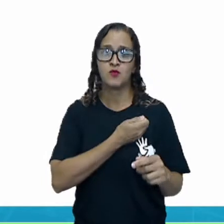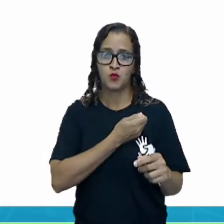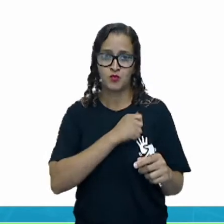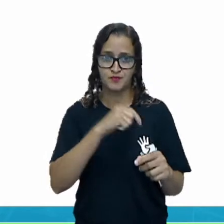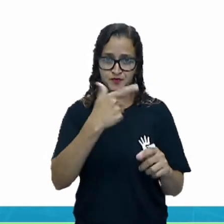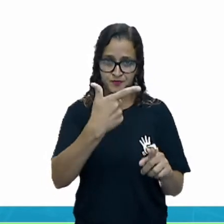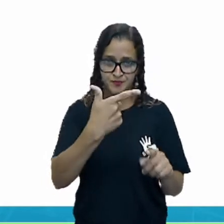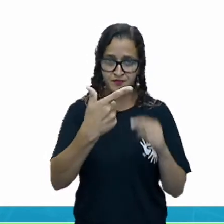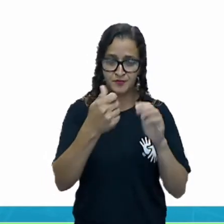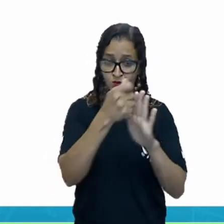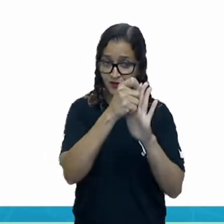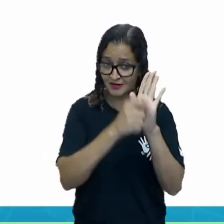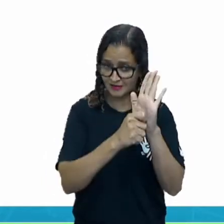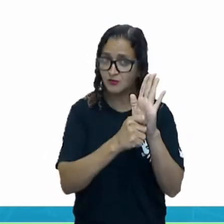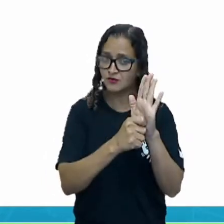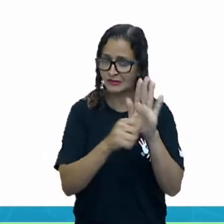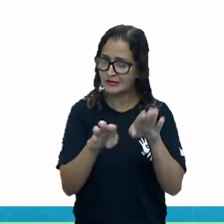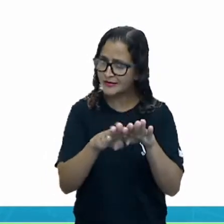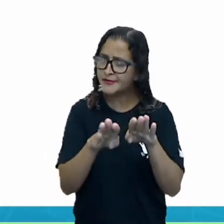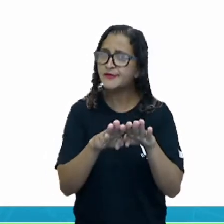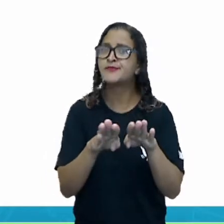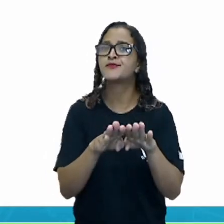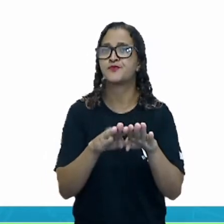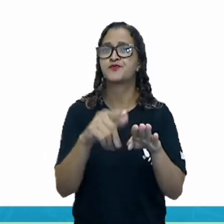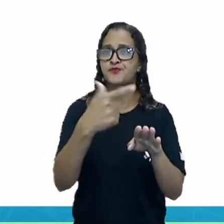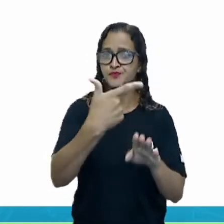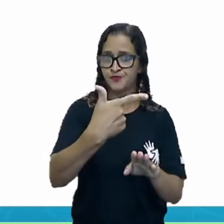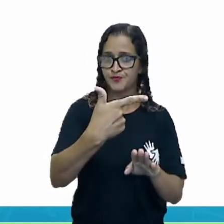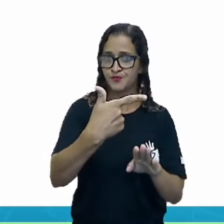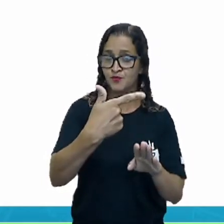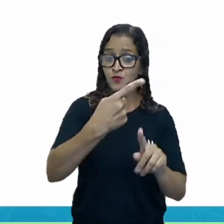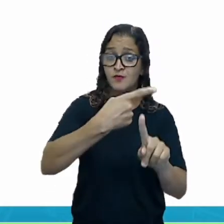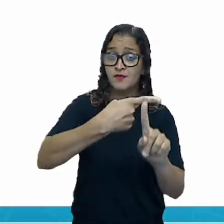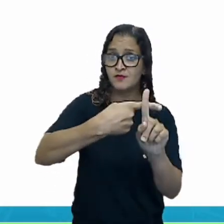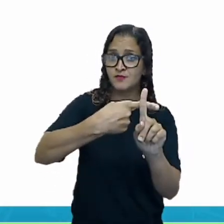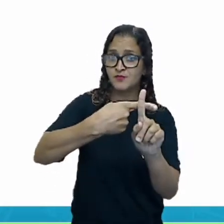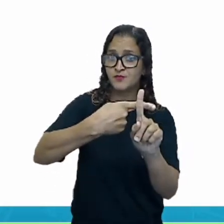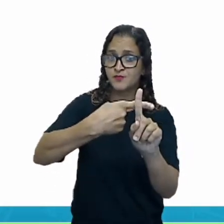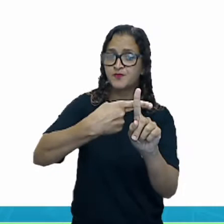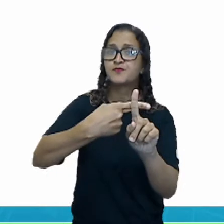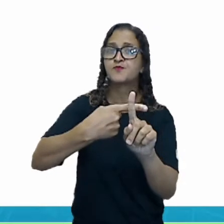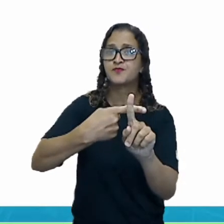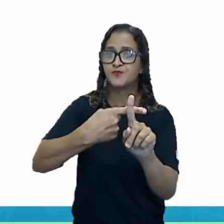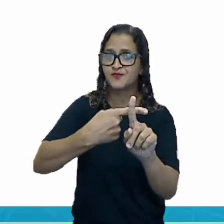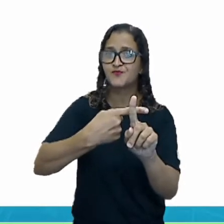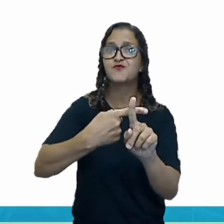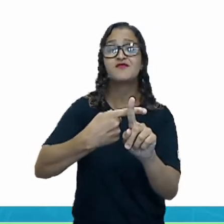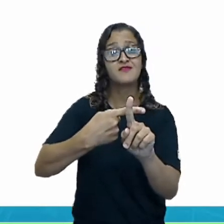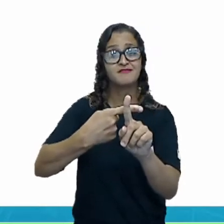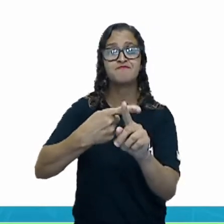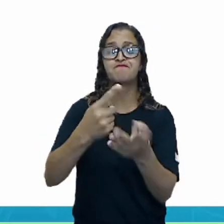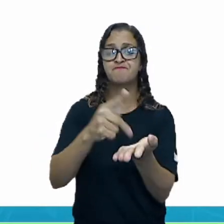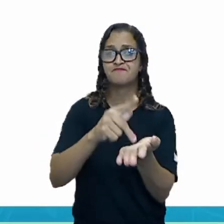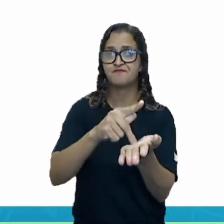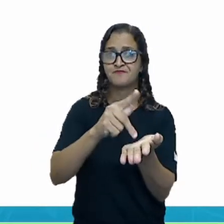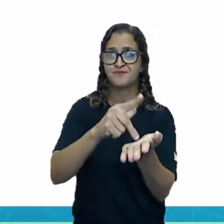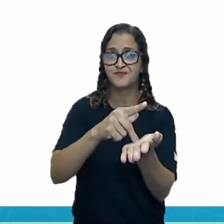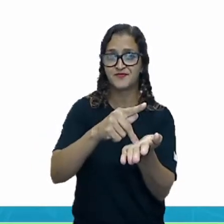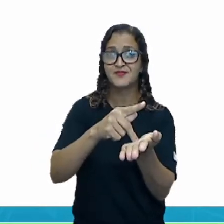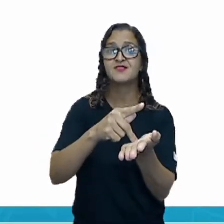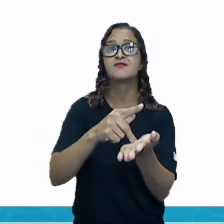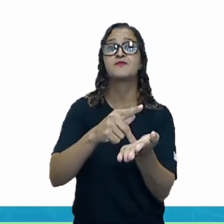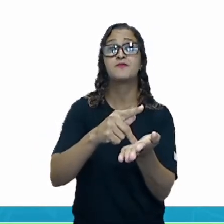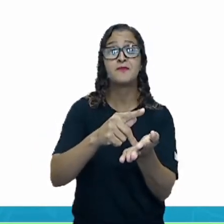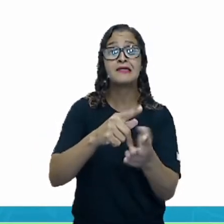da adição. Quando nós vamos somar um número com outro, eu uso a cruzinha. Olha aqui o sinal da adição. Nós chamamos